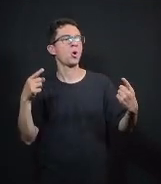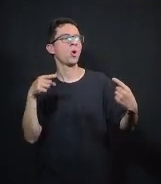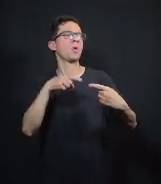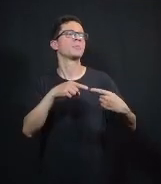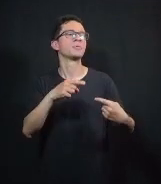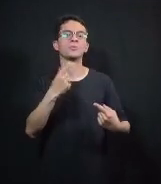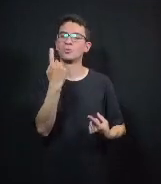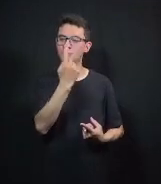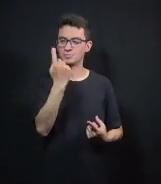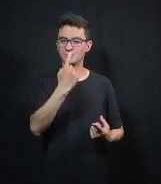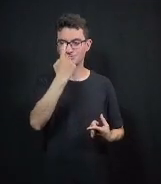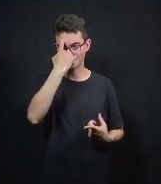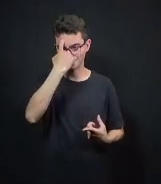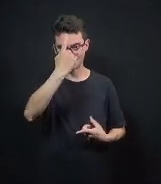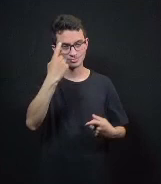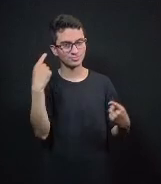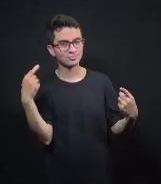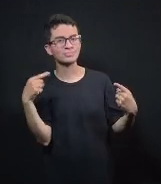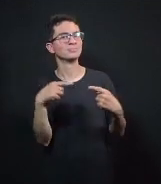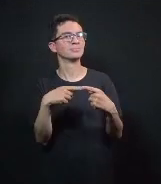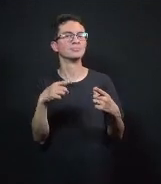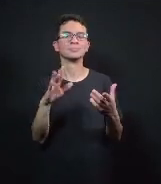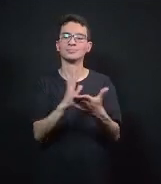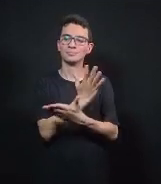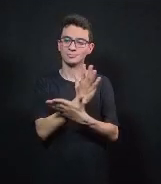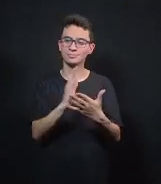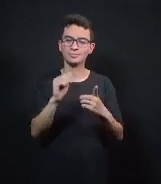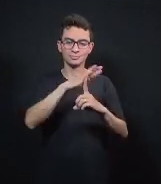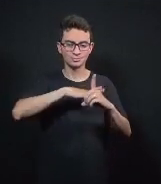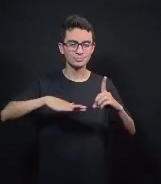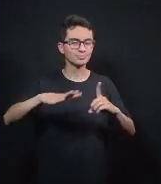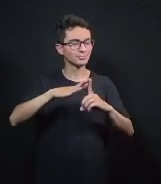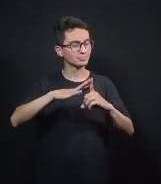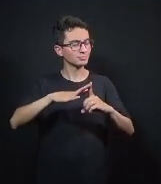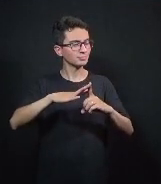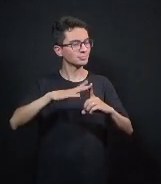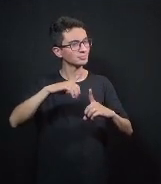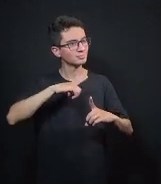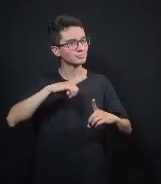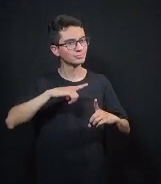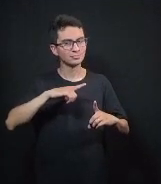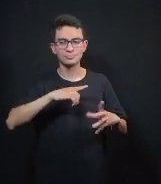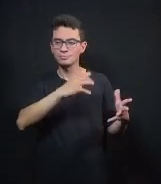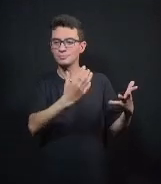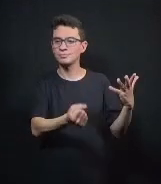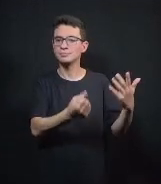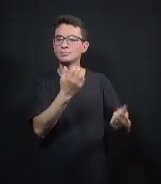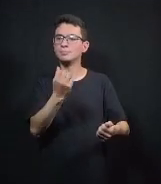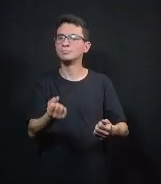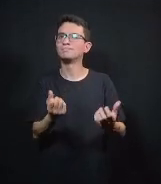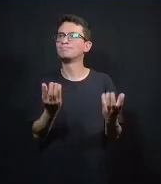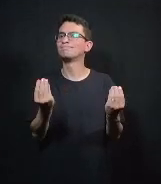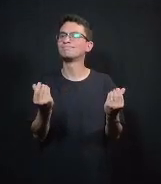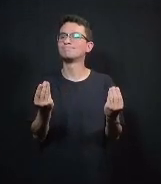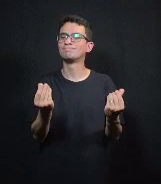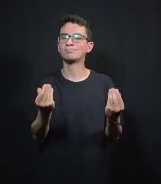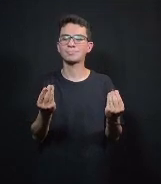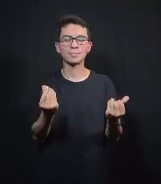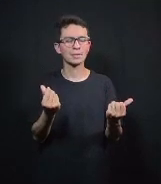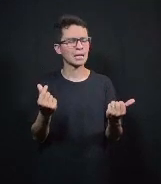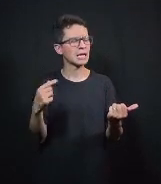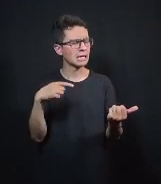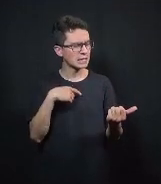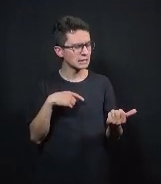E isso tem a ver com a divisão da sociedade civil, que está muito apaixonada, que está recebendo essas informações de maneira muito acrítica, tem a ver